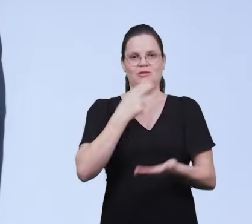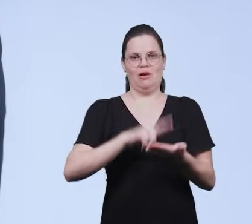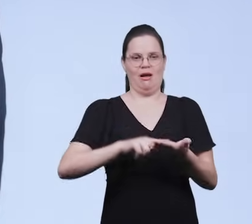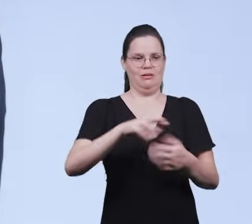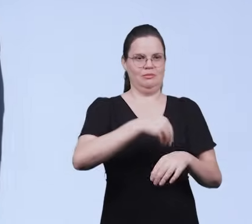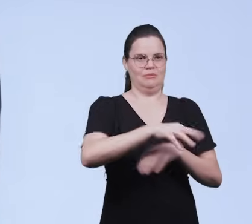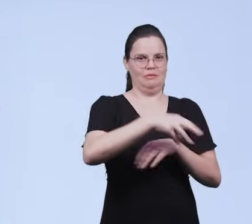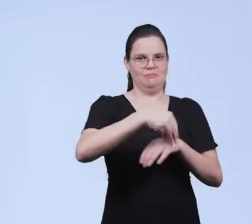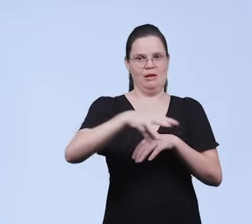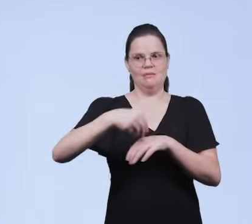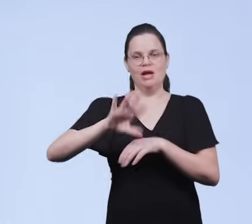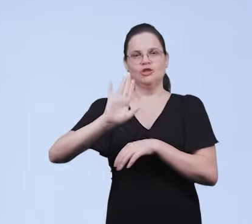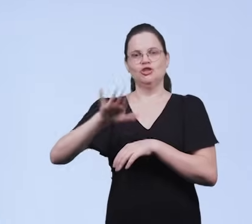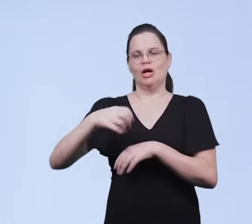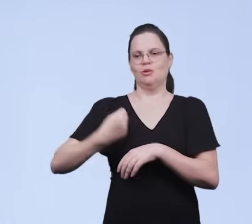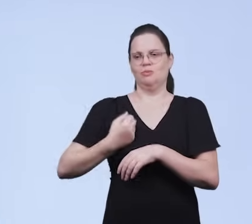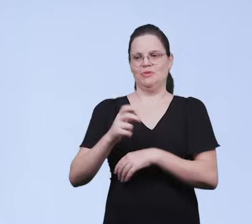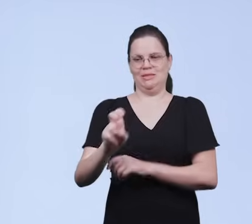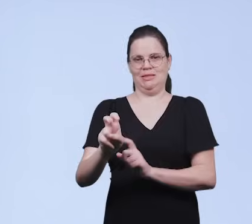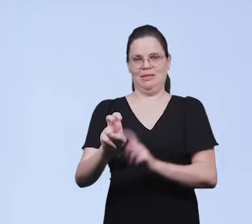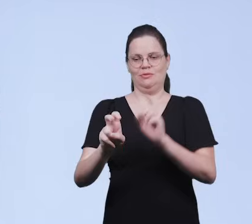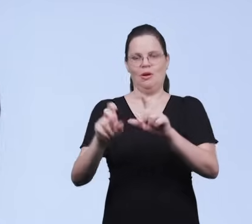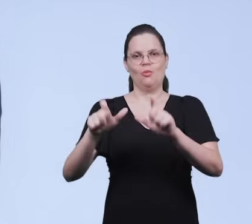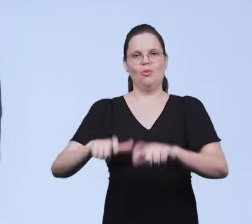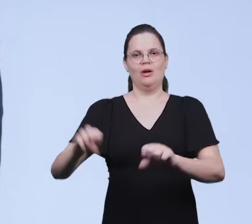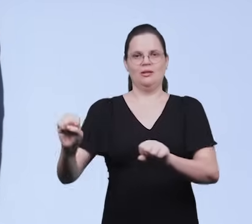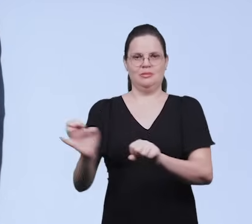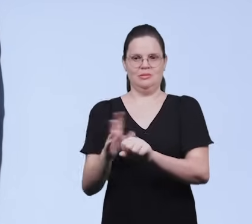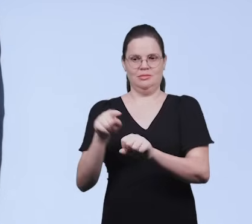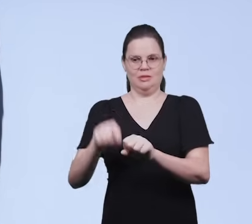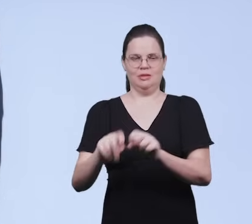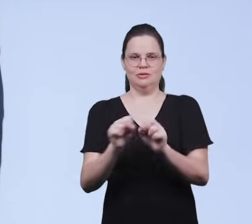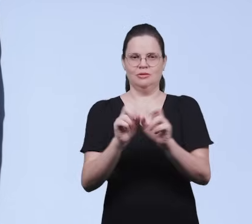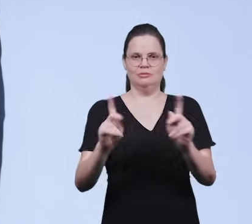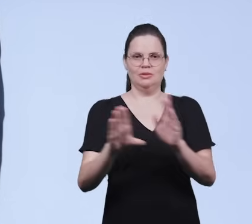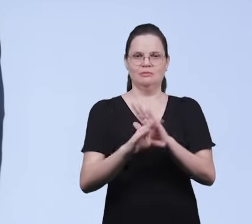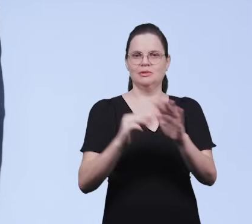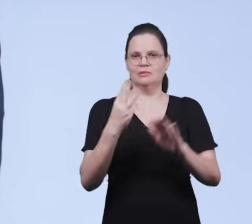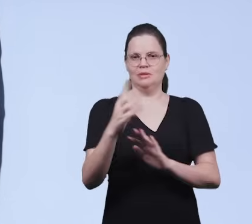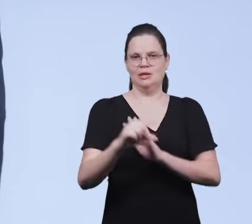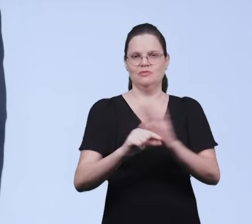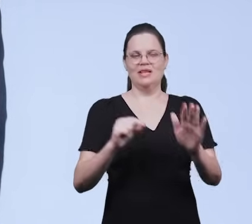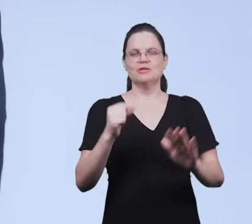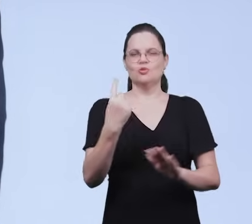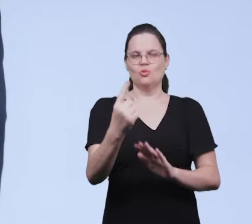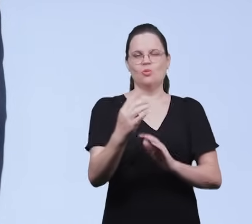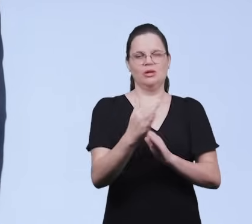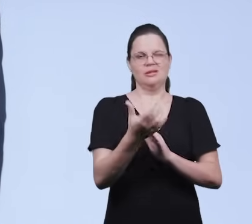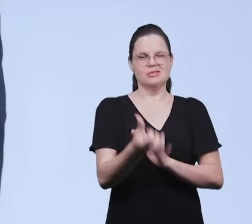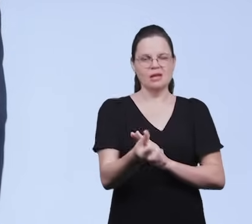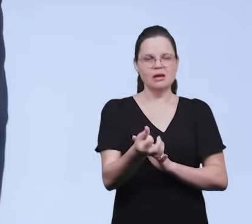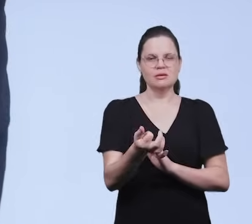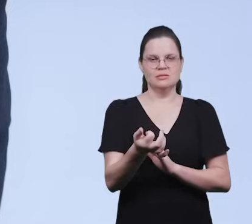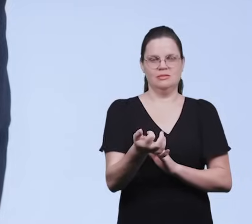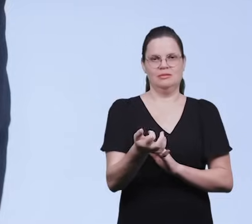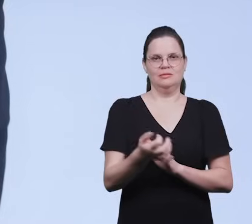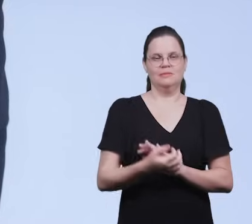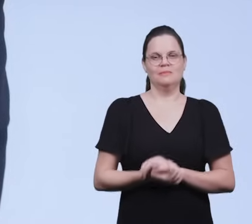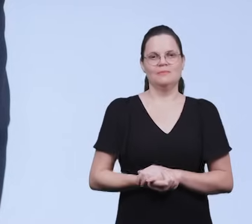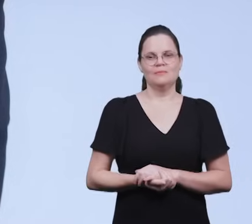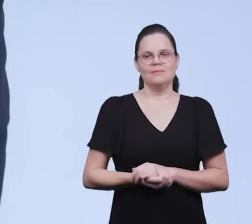estamos na carta de número 5, que é a carta à igreja de Sardes, Apocalipse capítulo 3, os primeiros versos do capítulo 3,